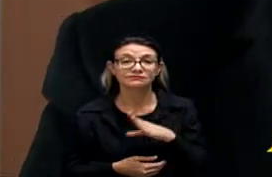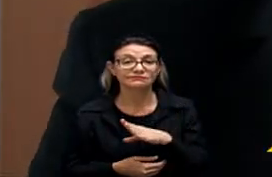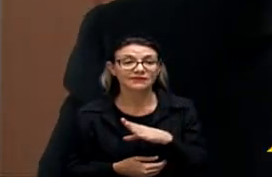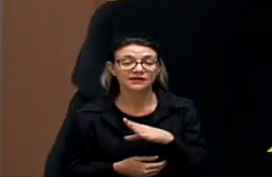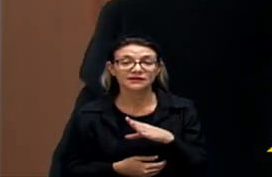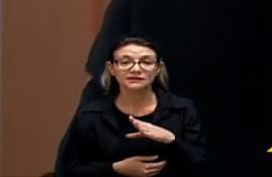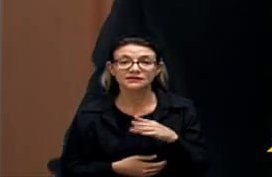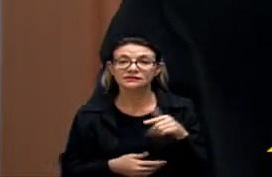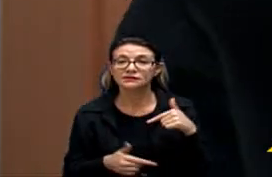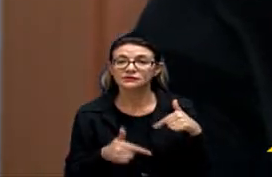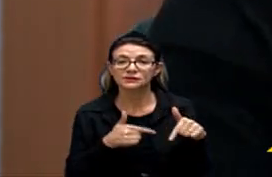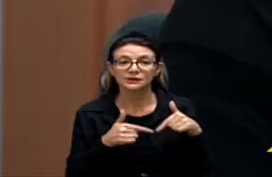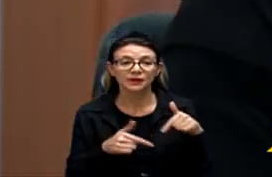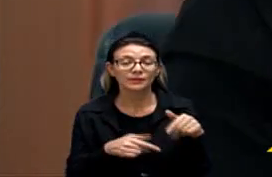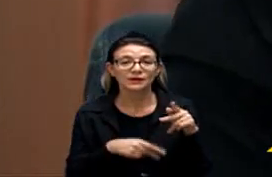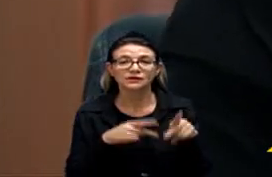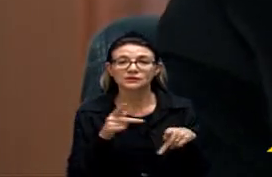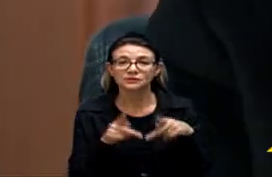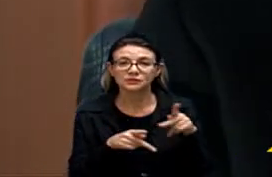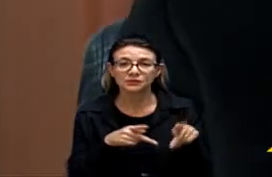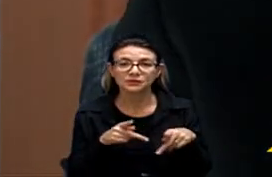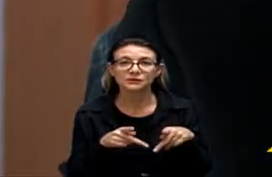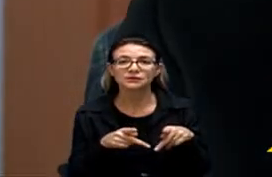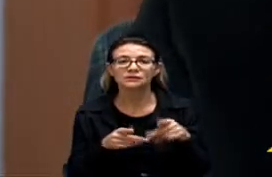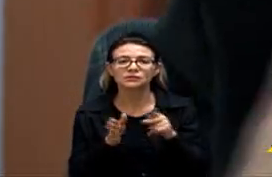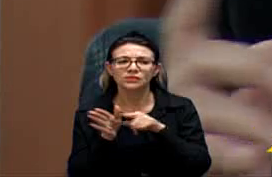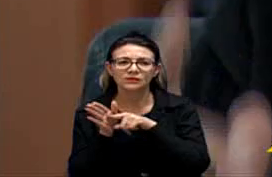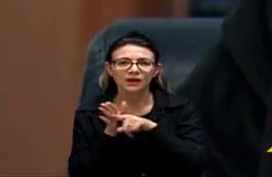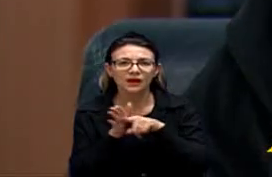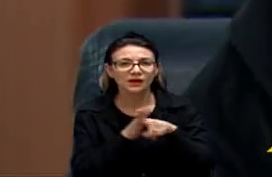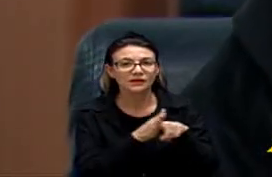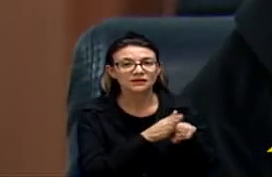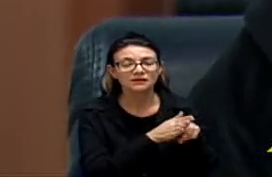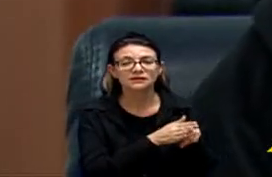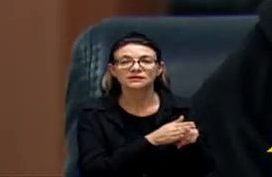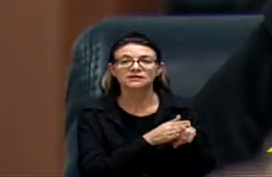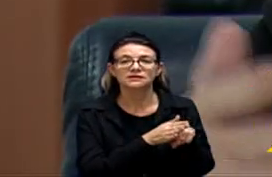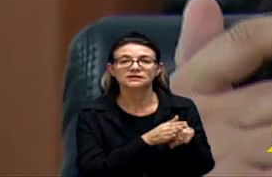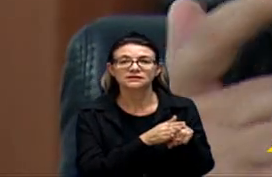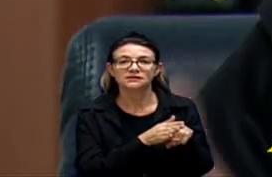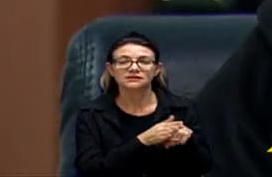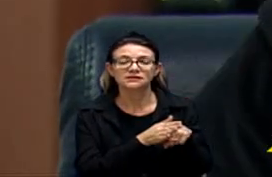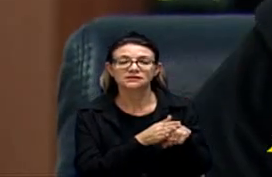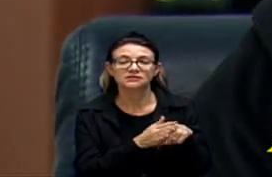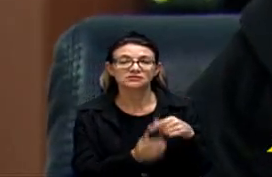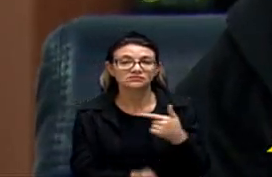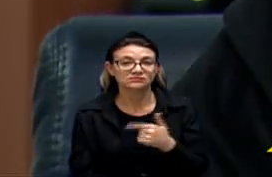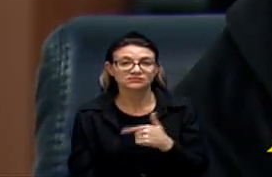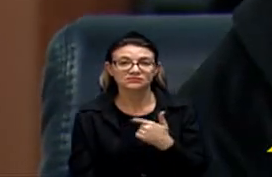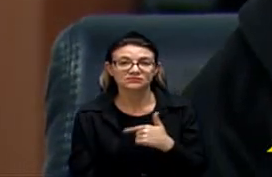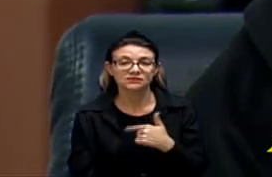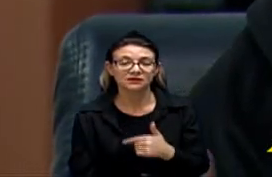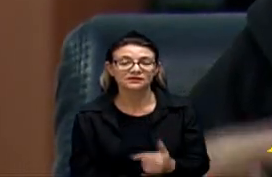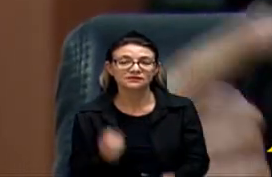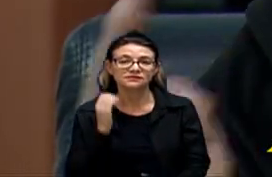público todos esses equipamentos à disposição e outra palavra vereadora Fernanda e de